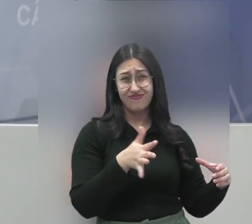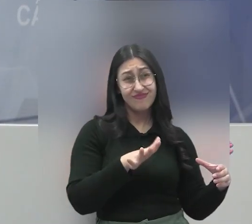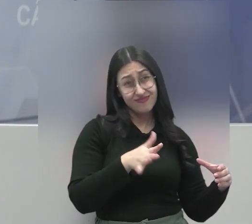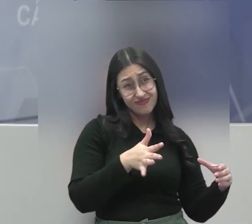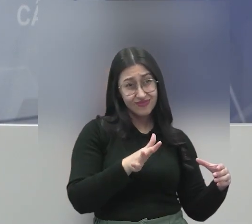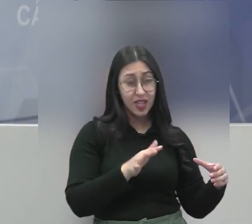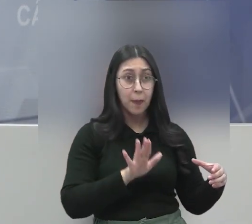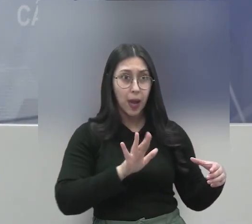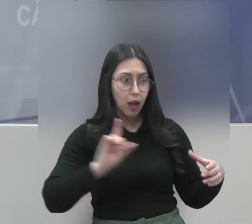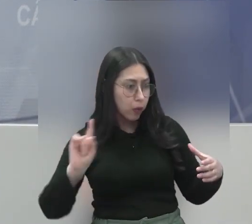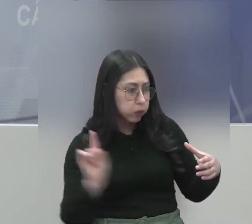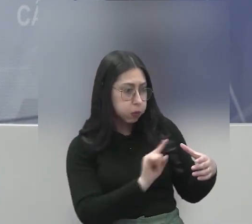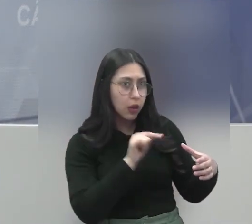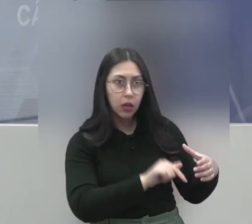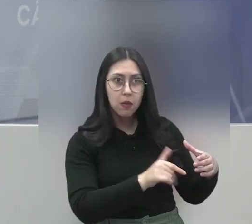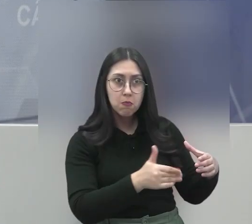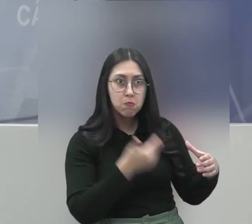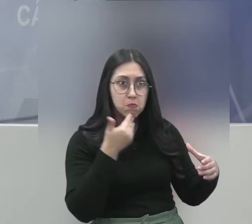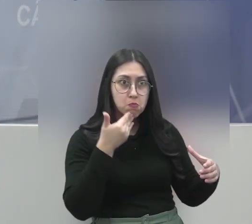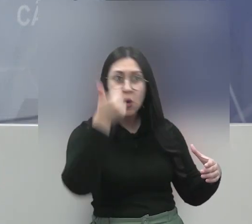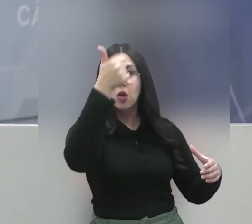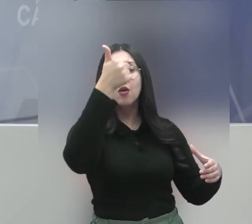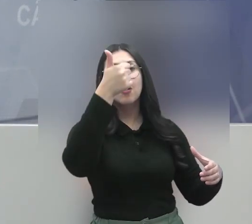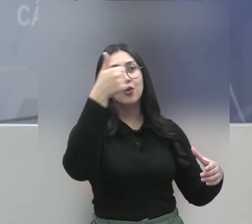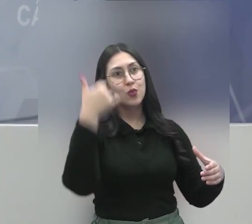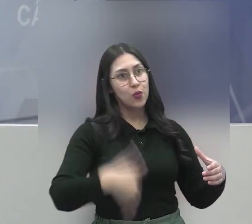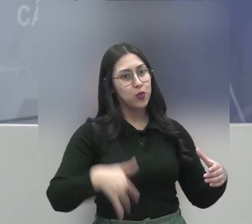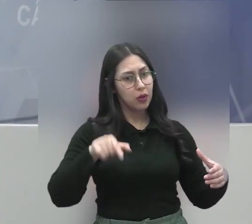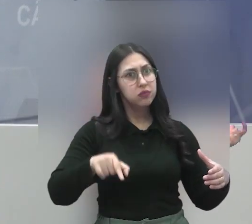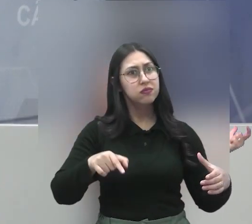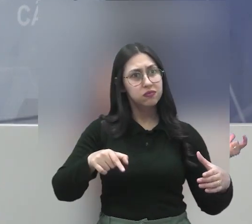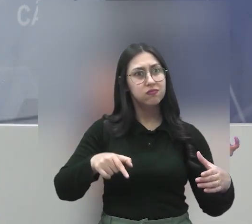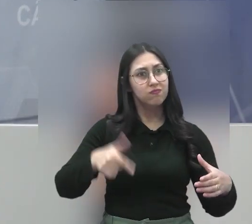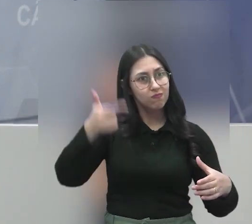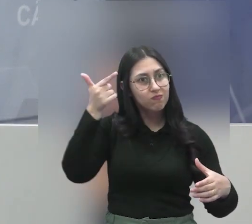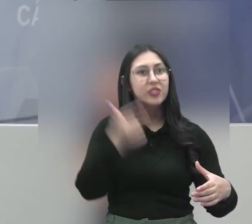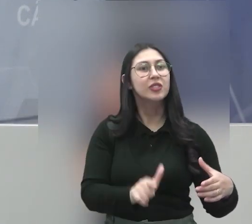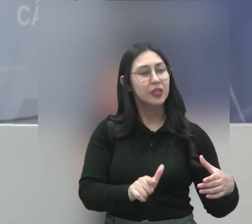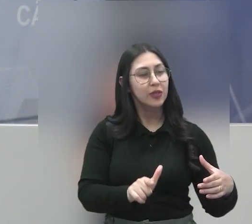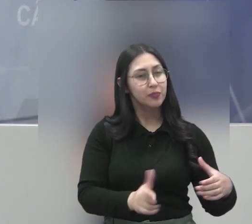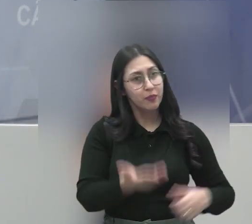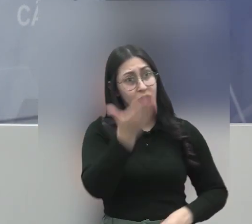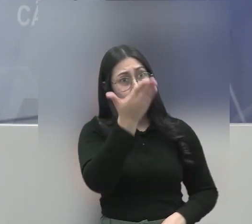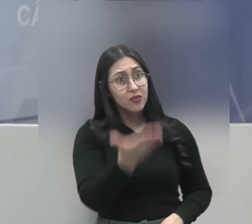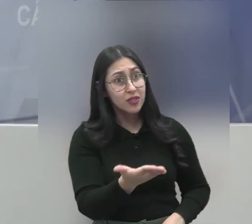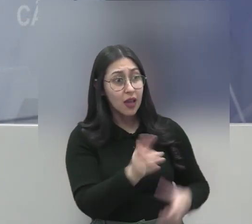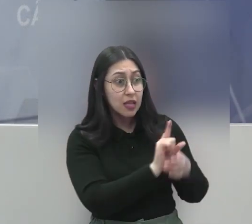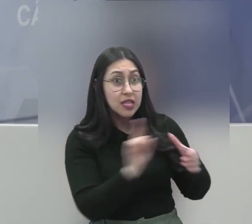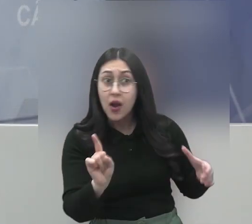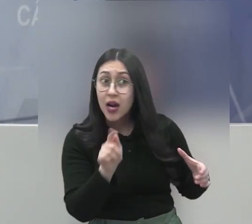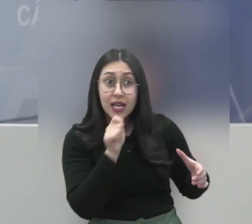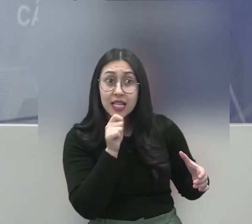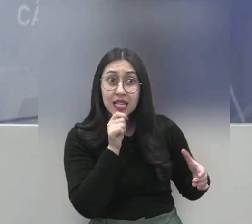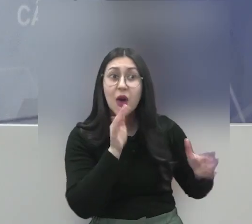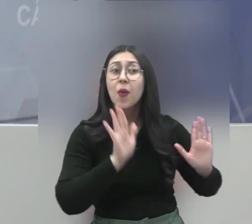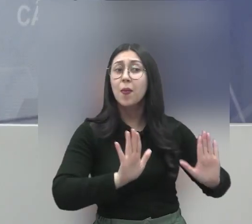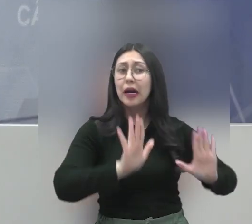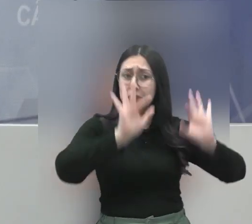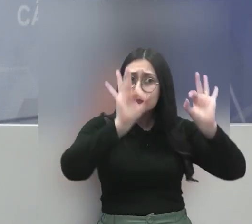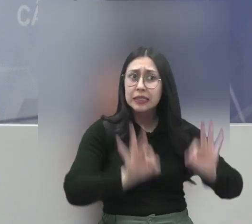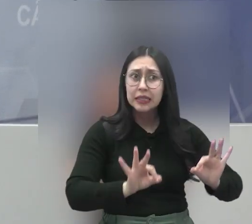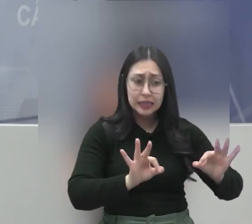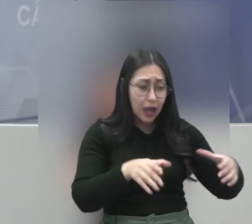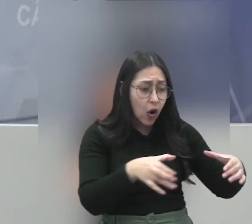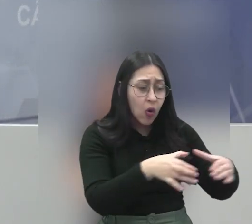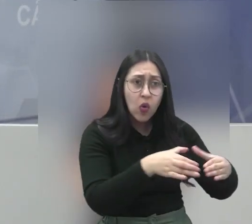irrelevante. Se ele ficar melhor, é que obtivemos sucesso. O senhor não saiu ainda, mas com